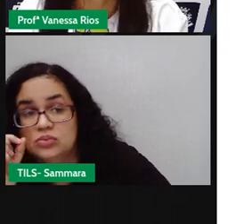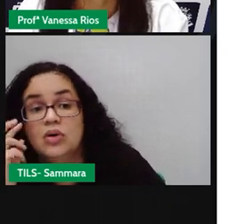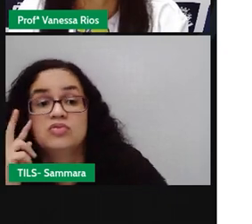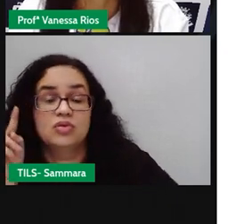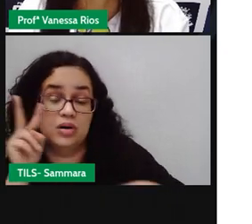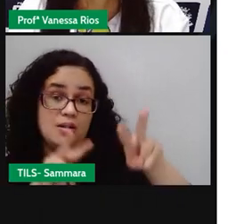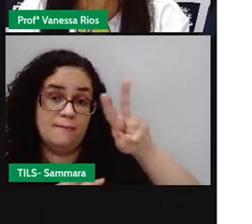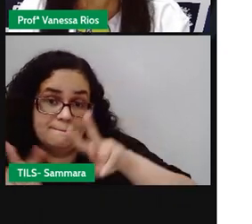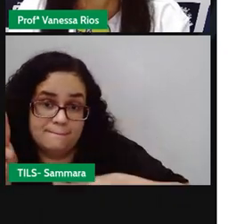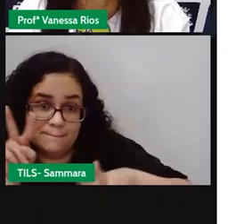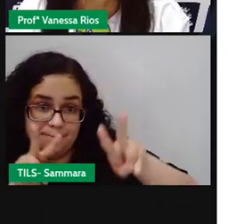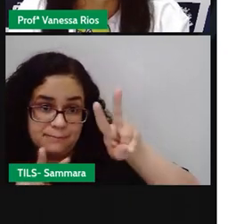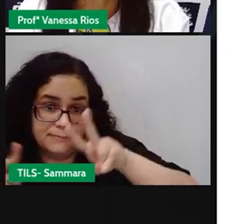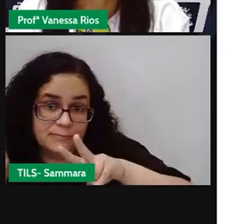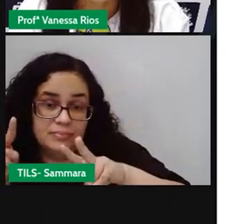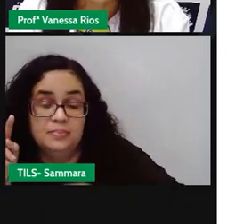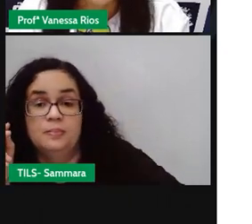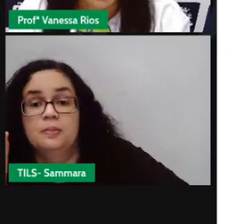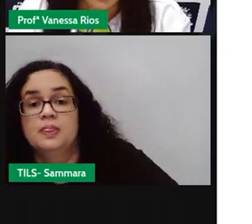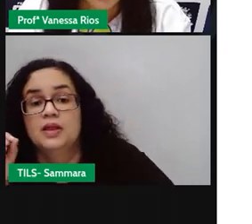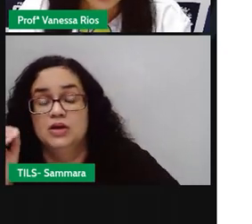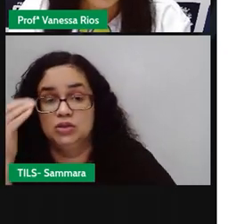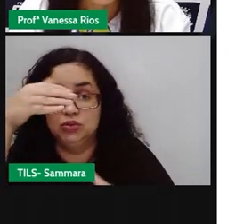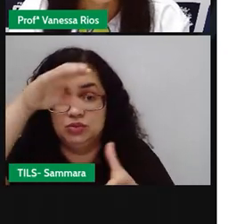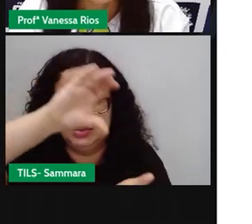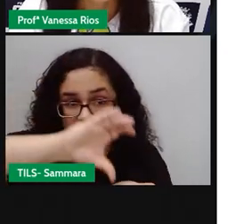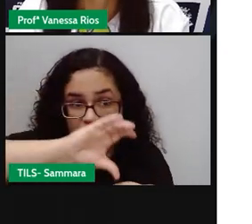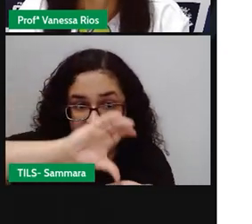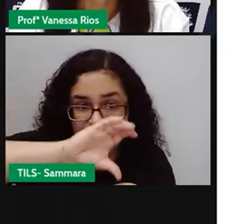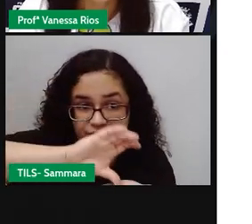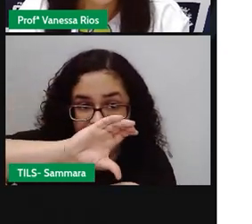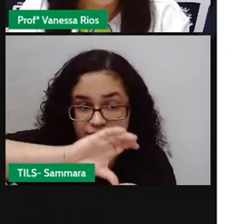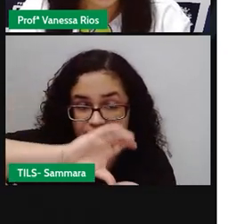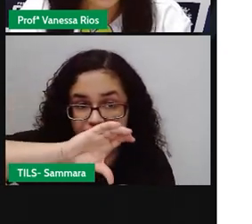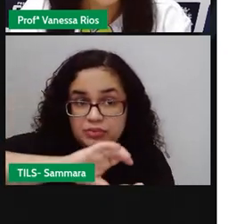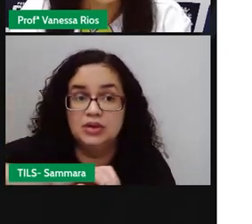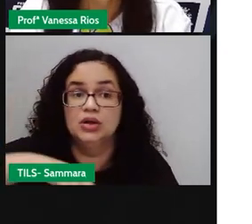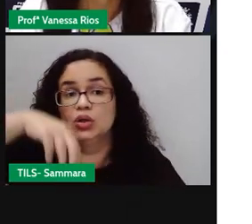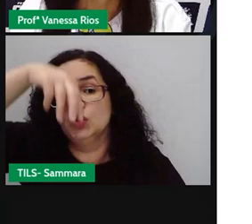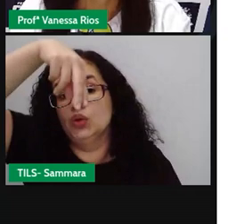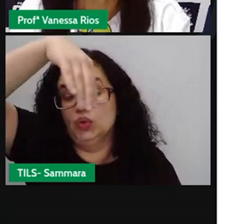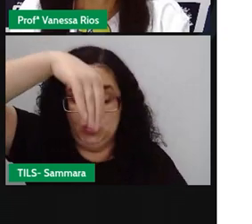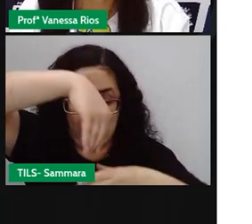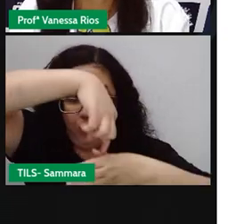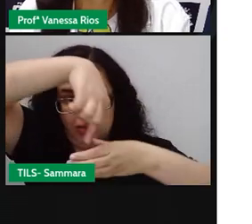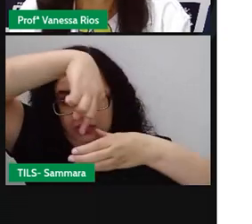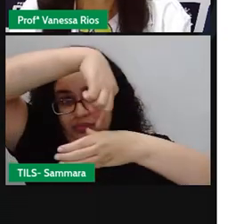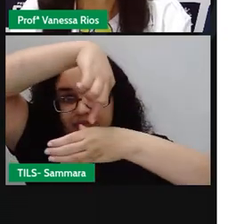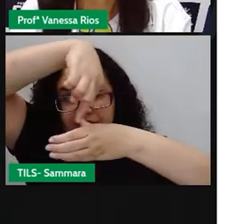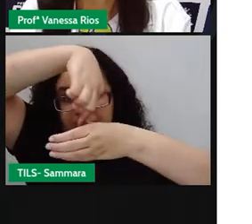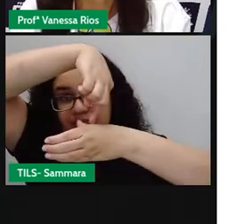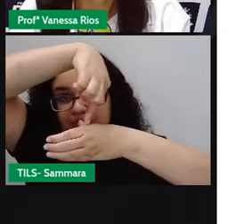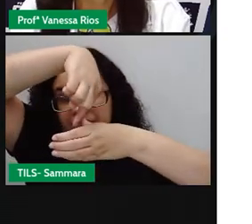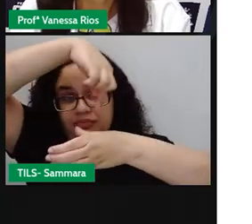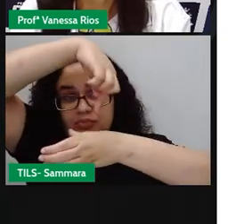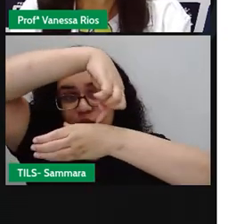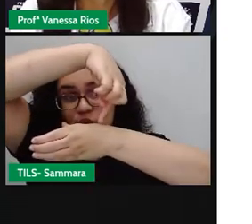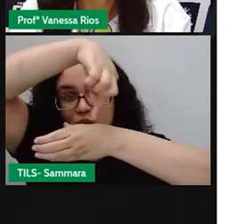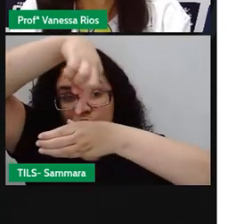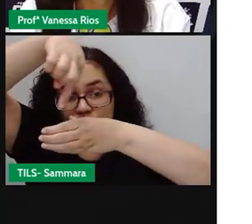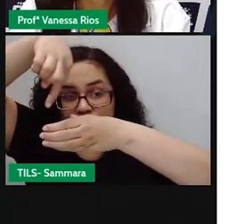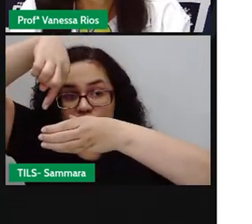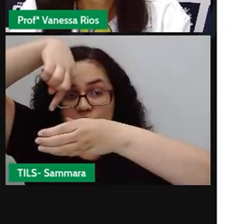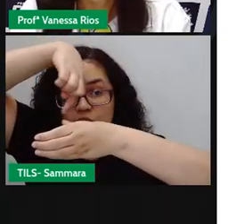gente observa ali, ó, uma parte central, né, nuclear, e ao redor aí, ó,